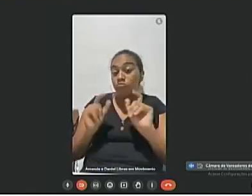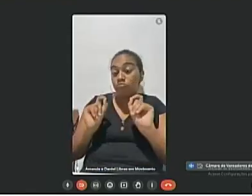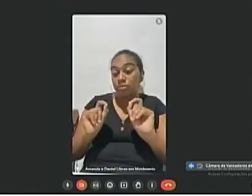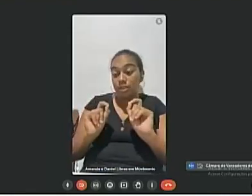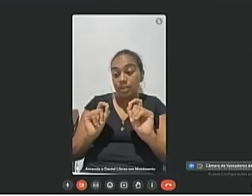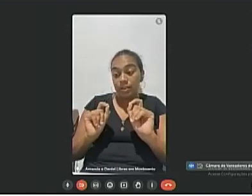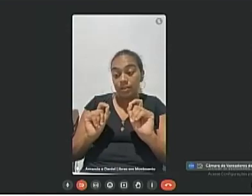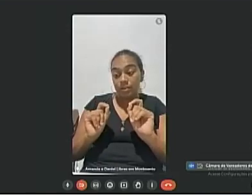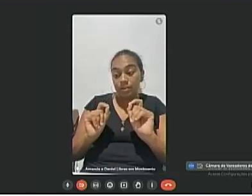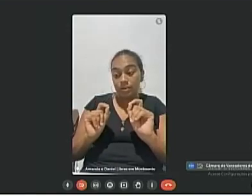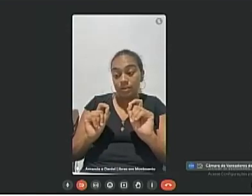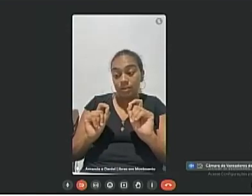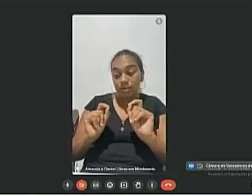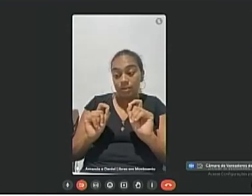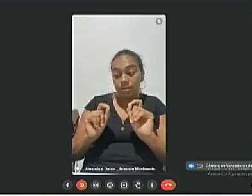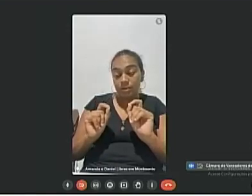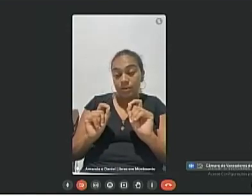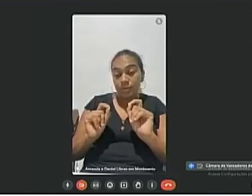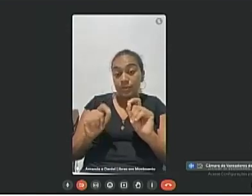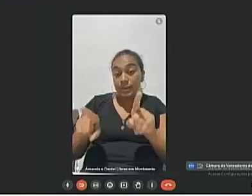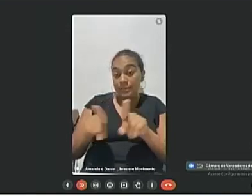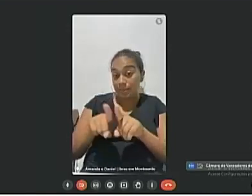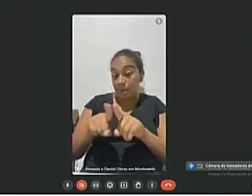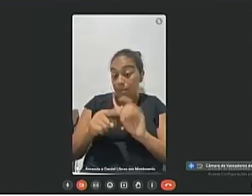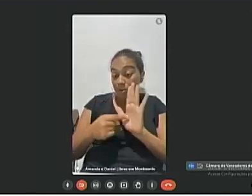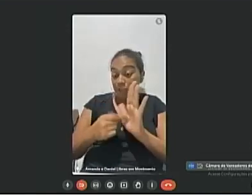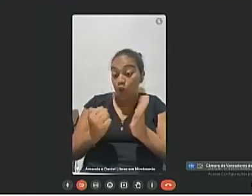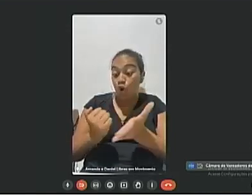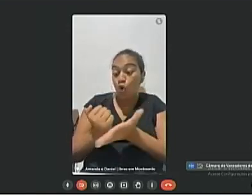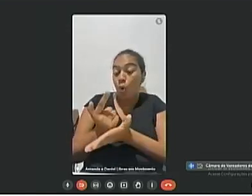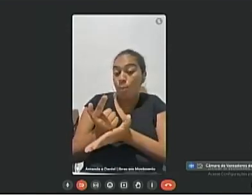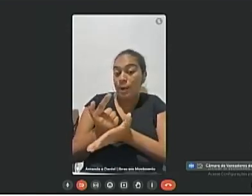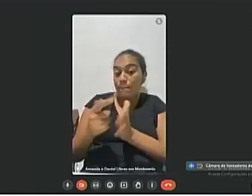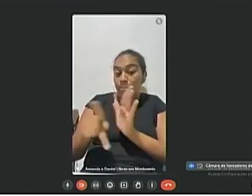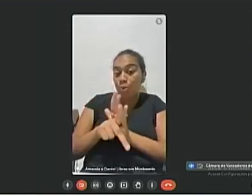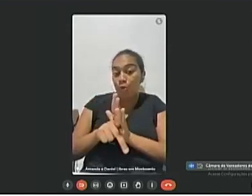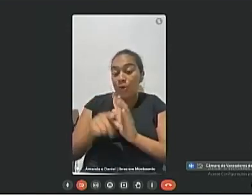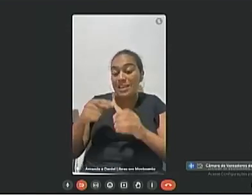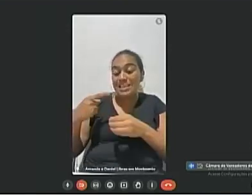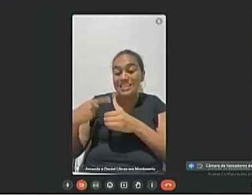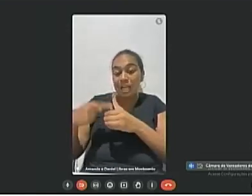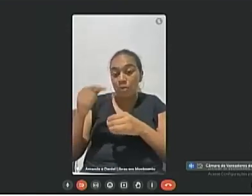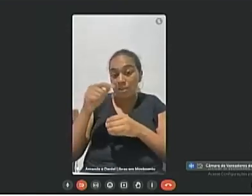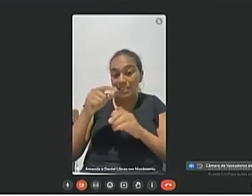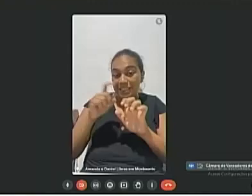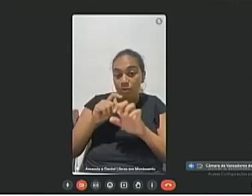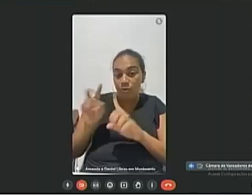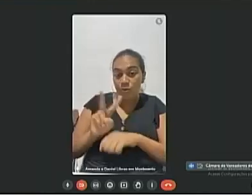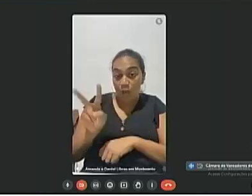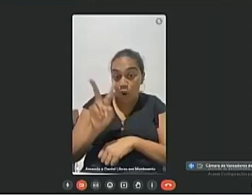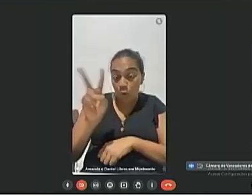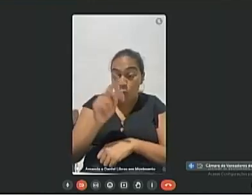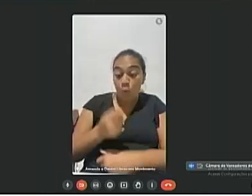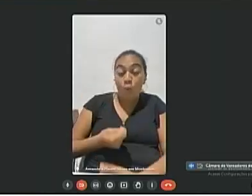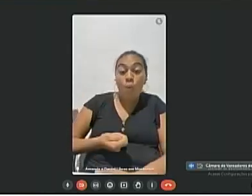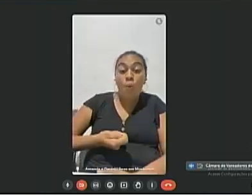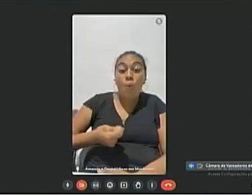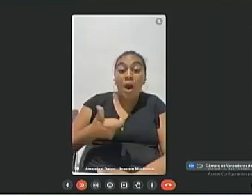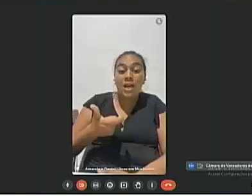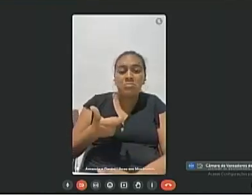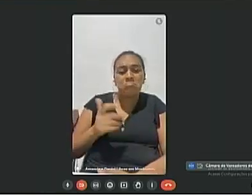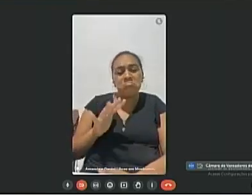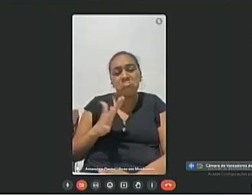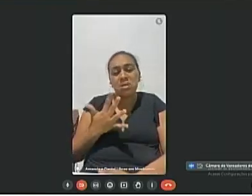do material retirado com garantia de compra pelo Estado. Neste formato, o custo da obra seria quase que totalmente